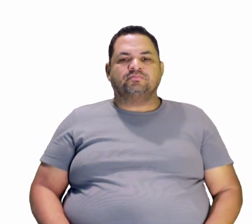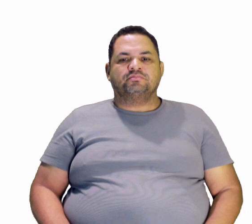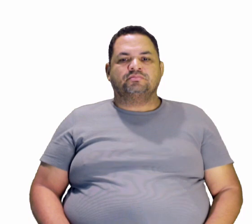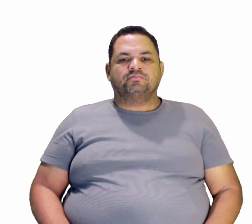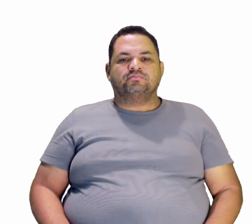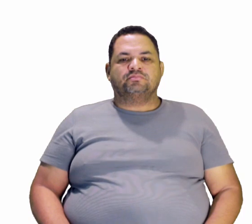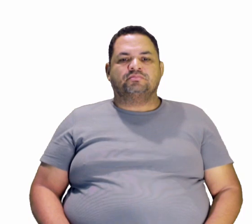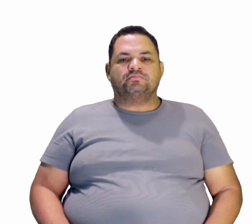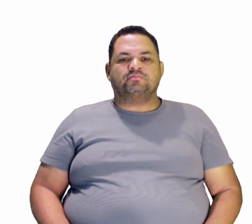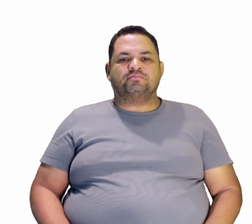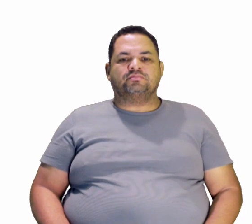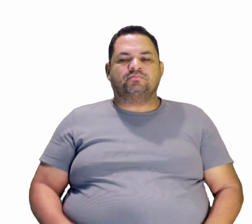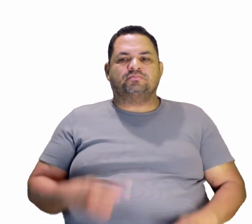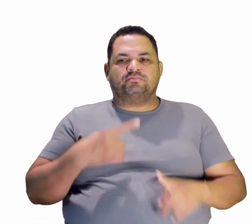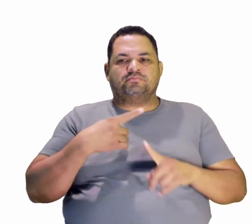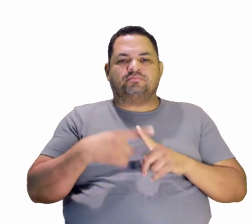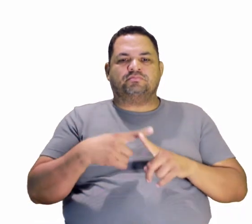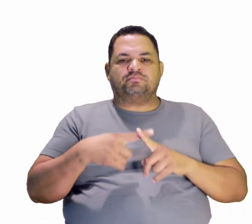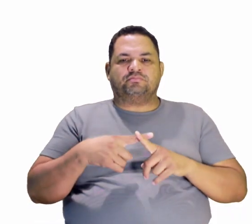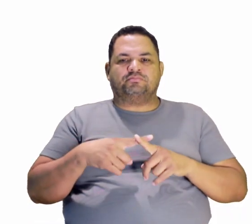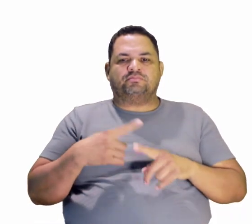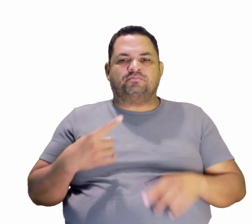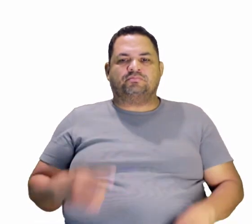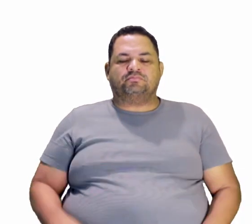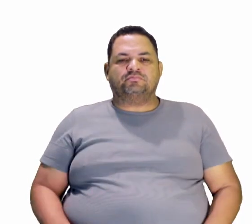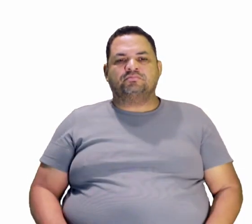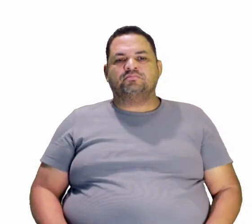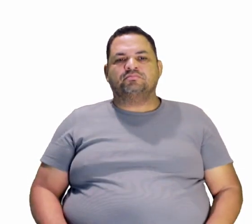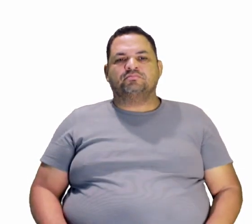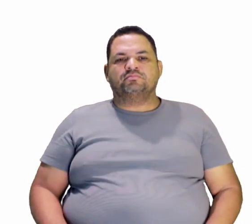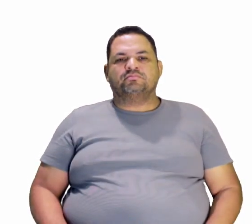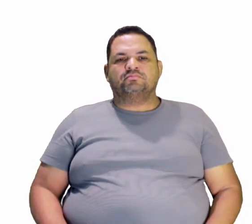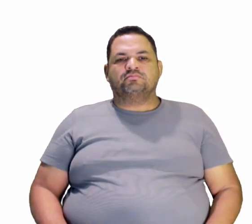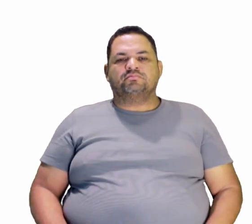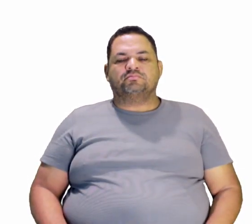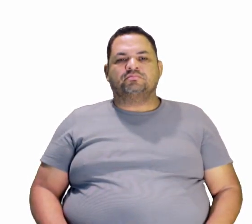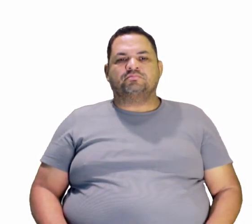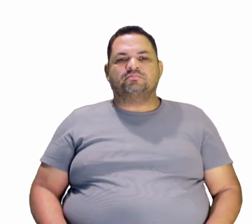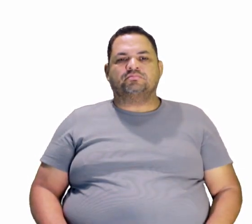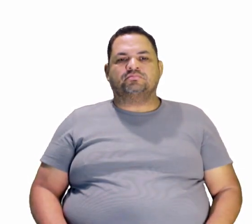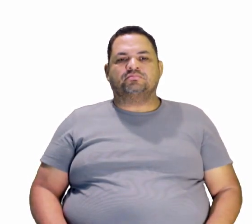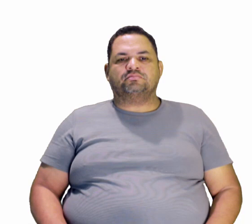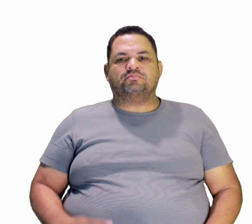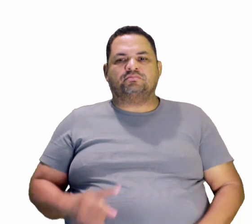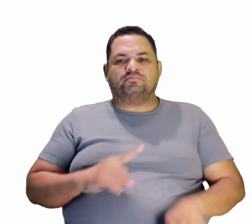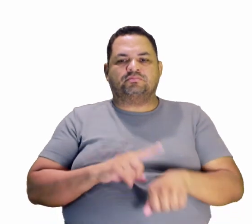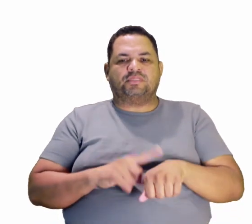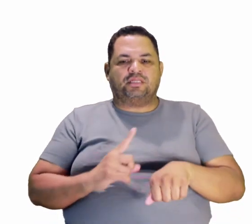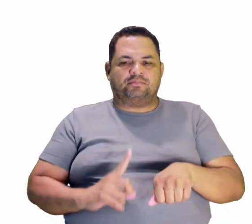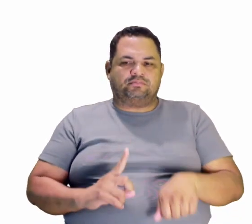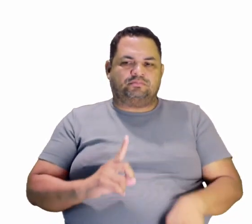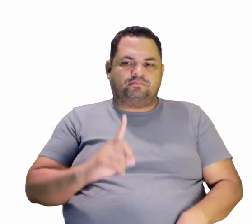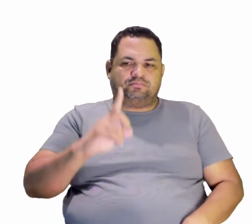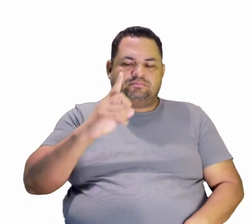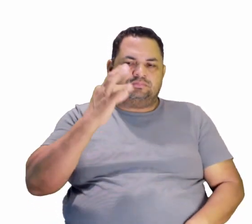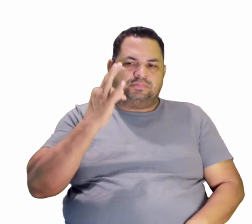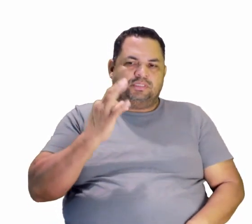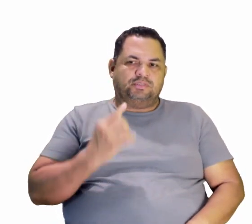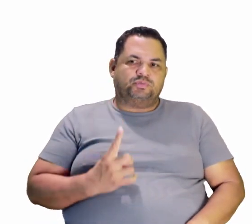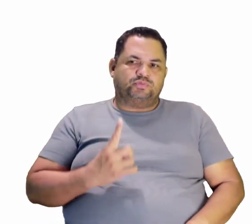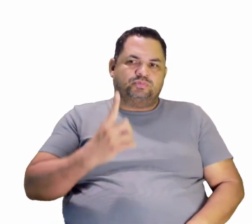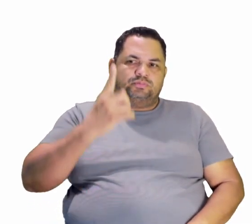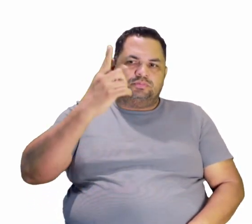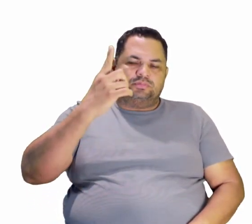sobre 2. Por quê? Tempo de subida mais tempo de descida. Então, tem que multiplicar por 2, são